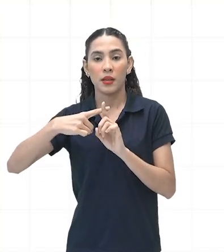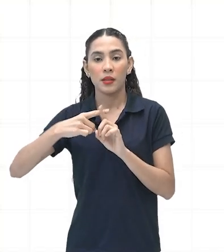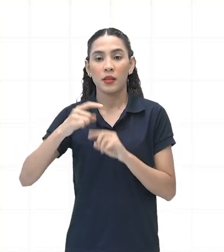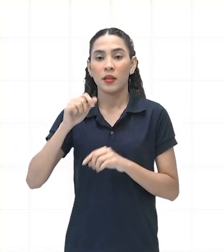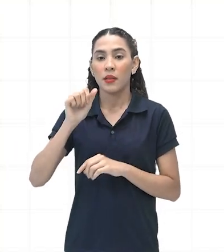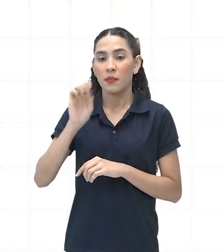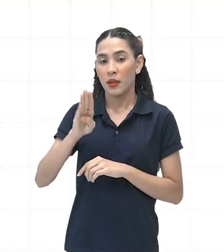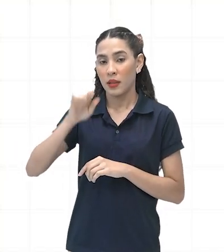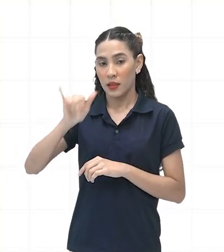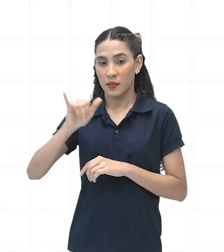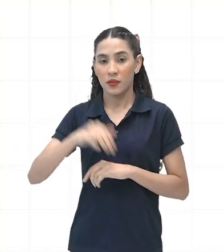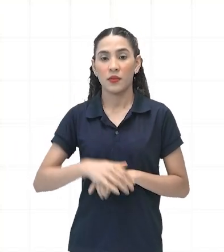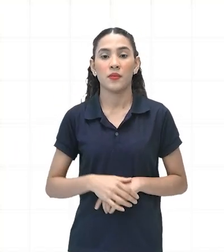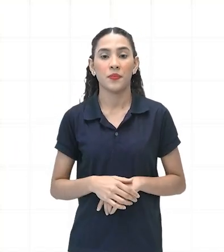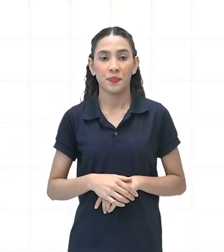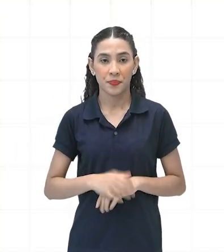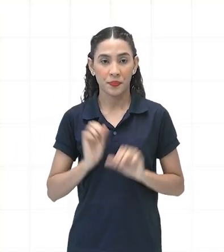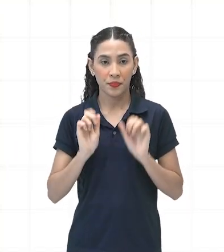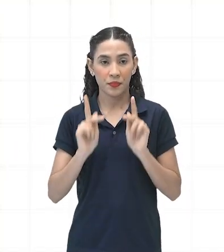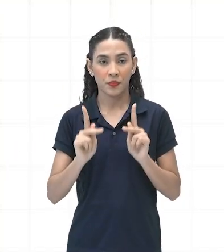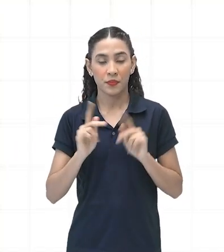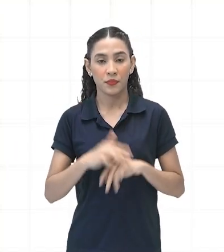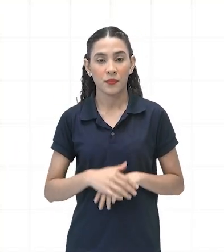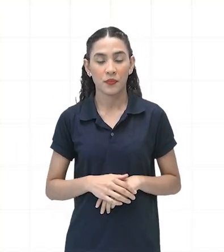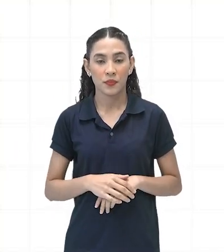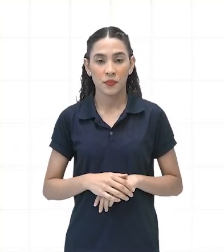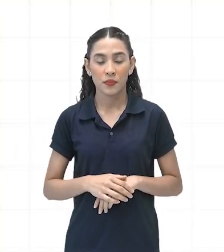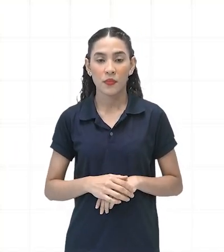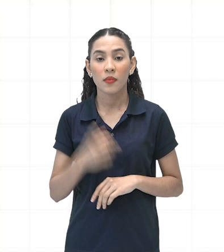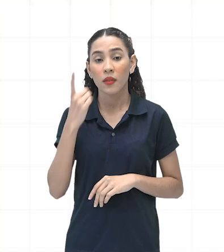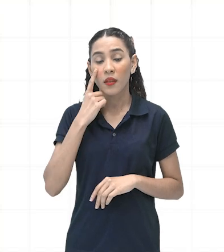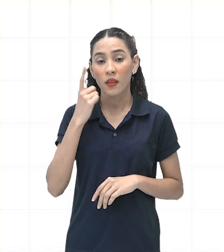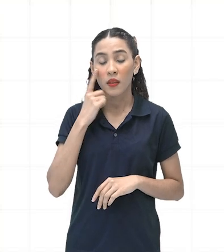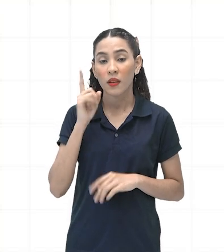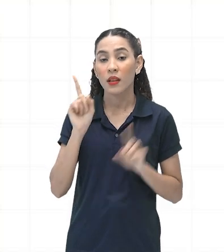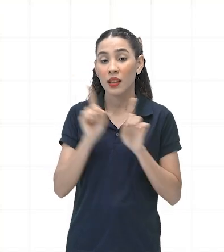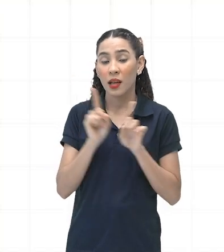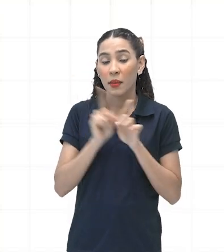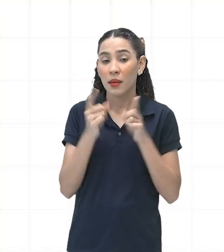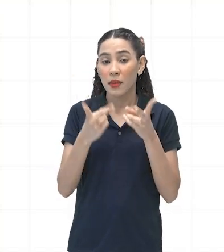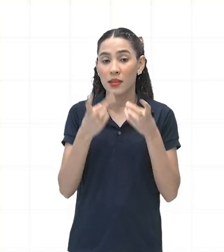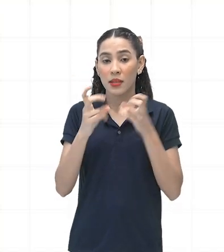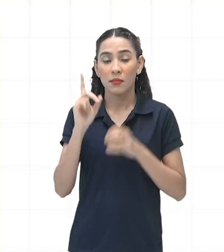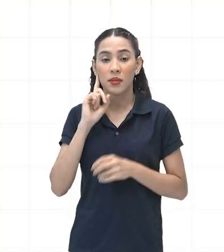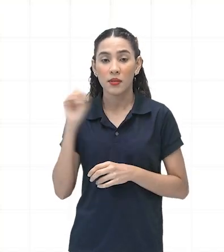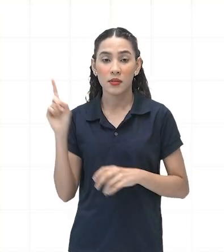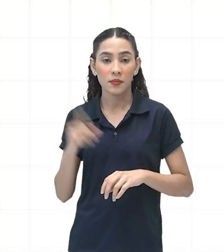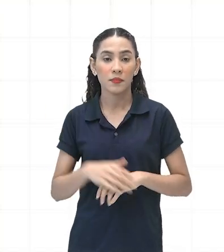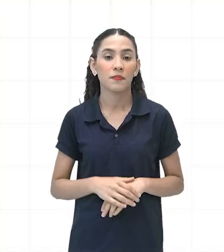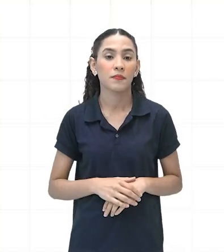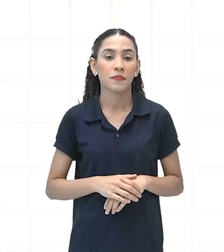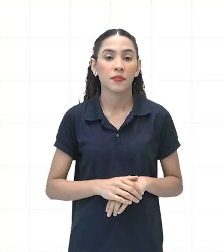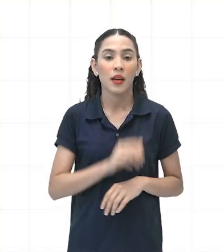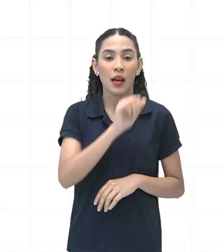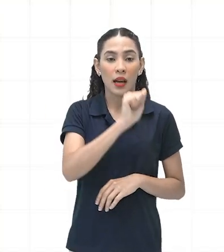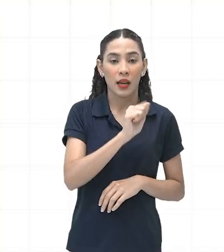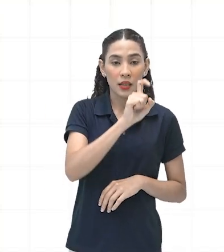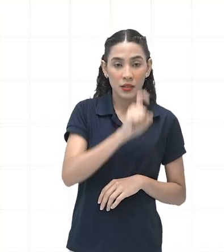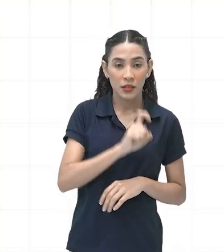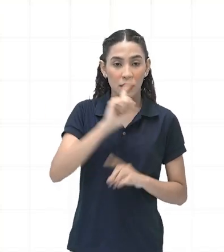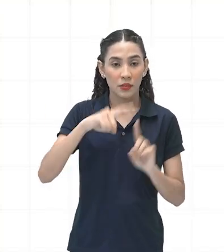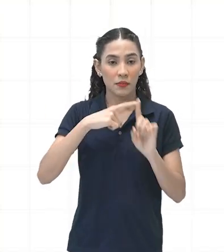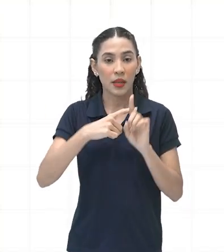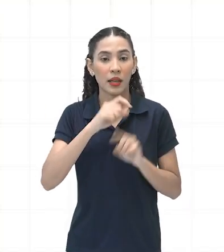mais BY. Tudo bem? Ó, observe aqui o seguinte, tanto aqui